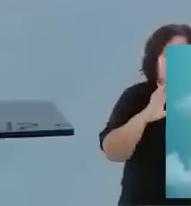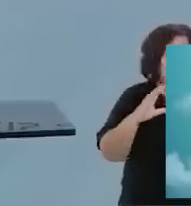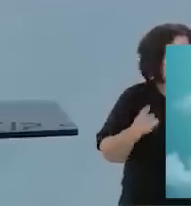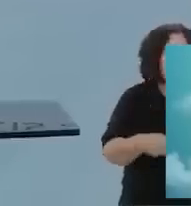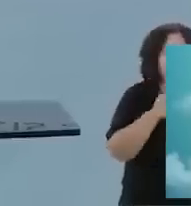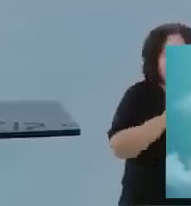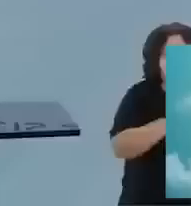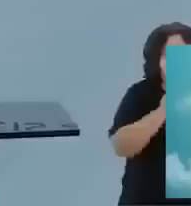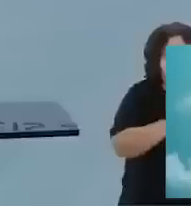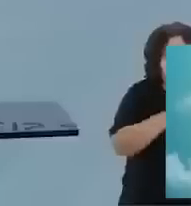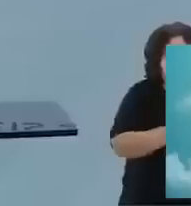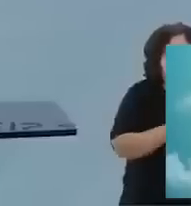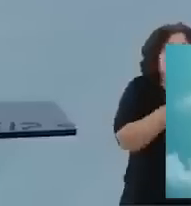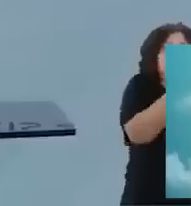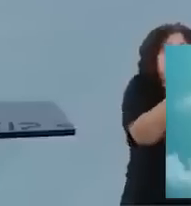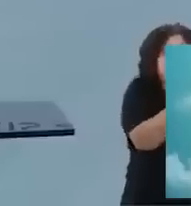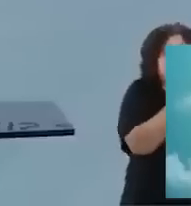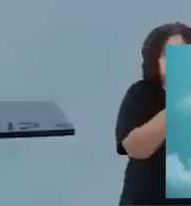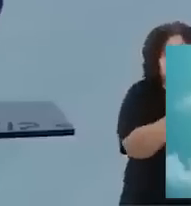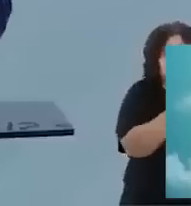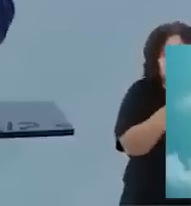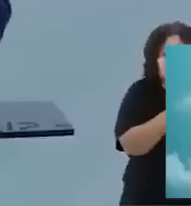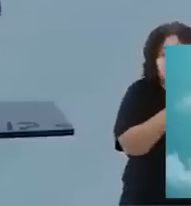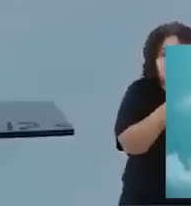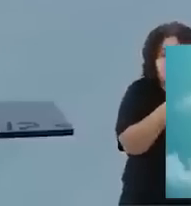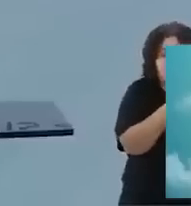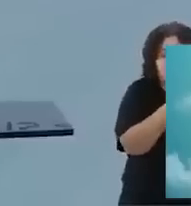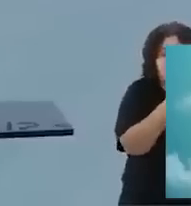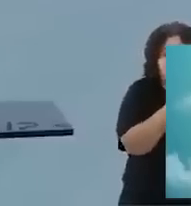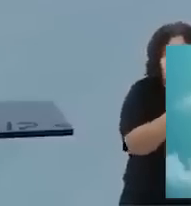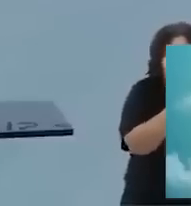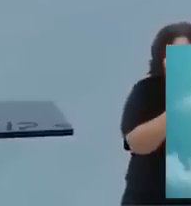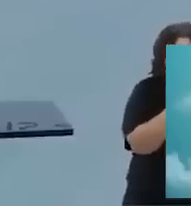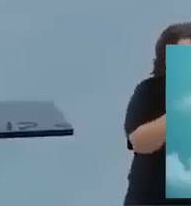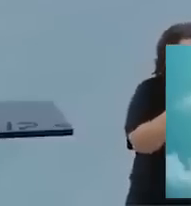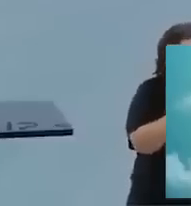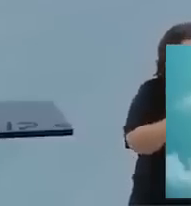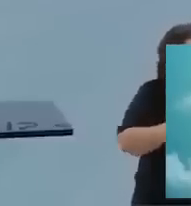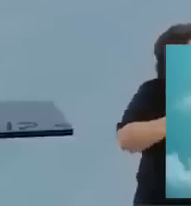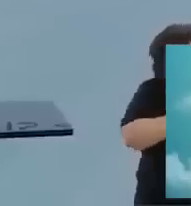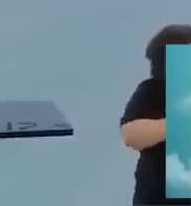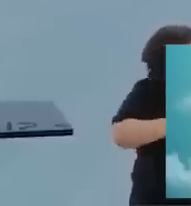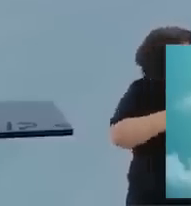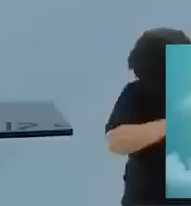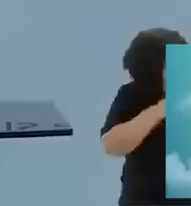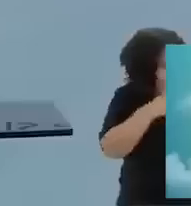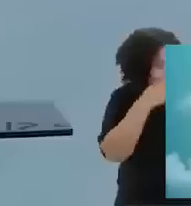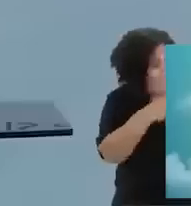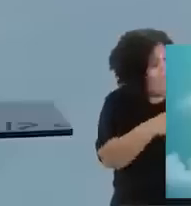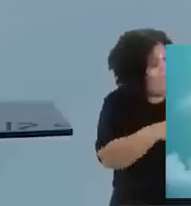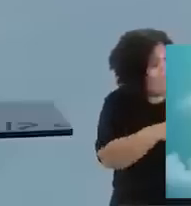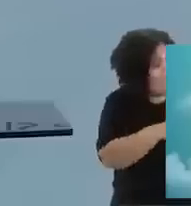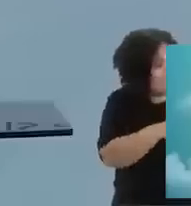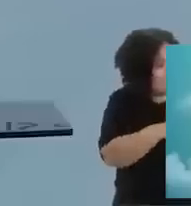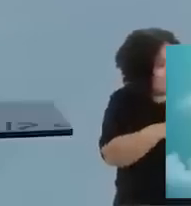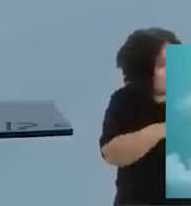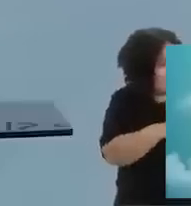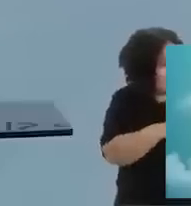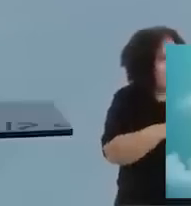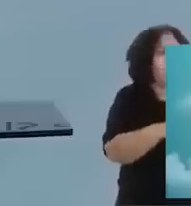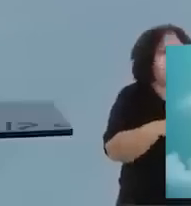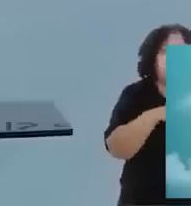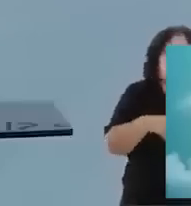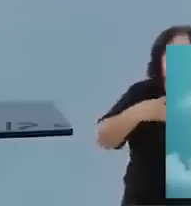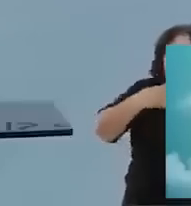Sexto lugar, olha outra expressão que está no texto bíblico, de uns aos outros, porque Paulo sintetiza as relações nessa expressão, uns